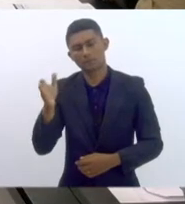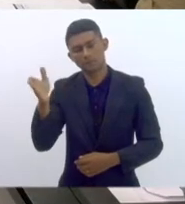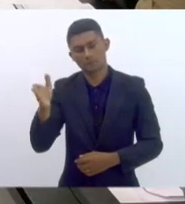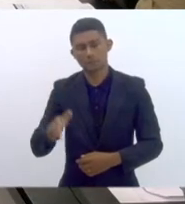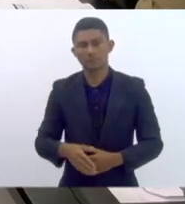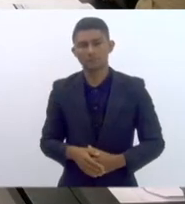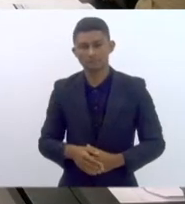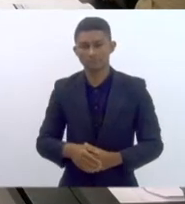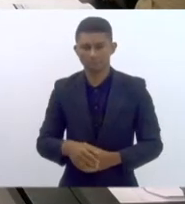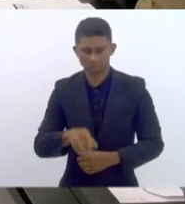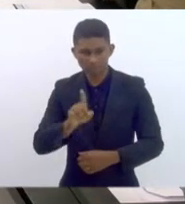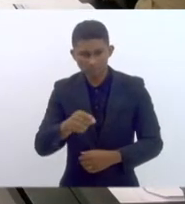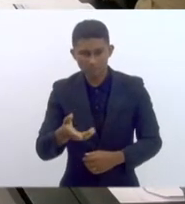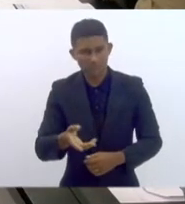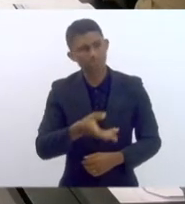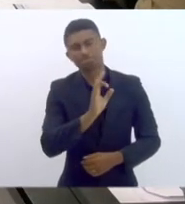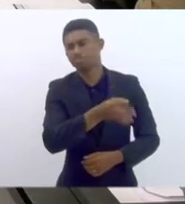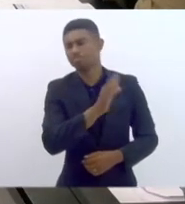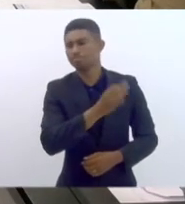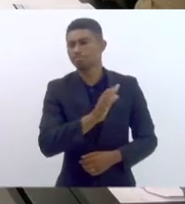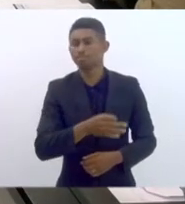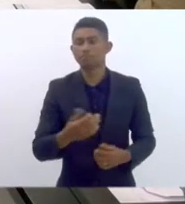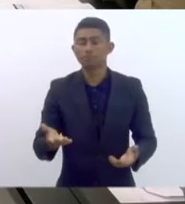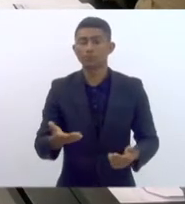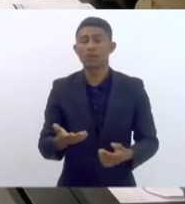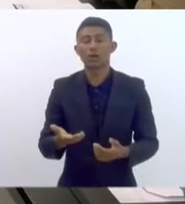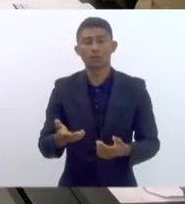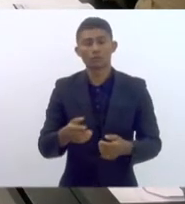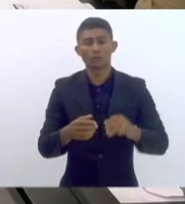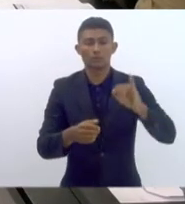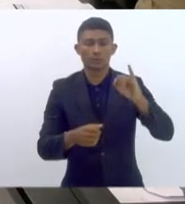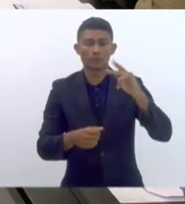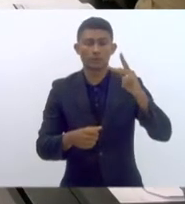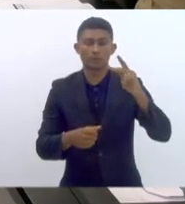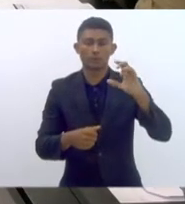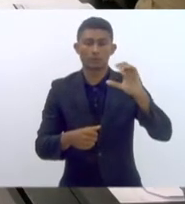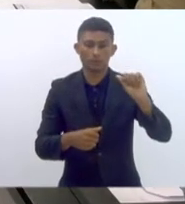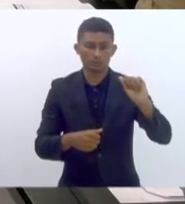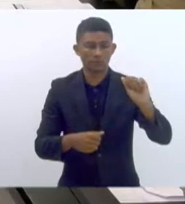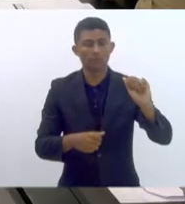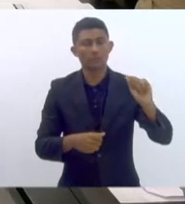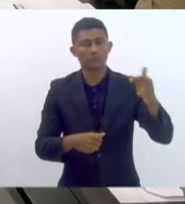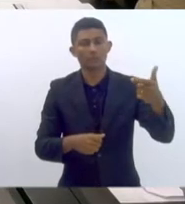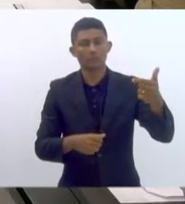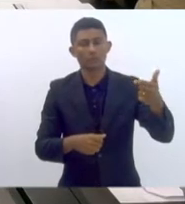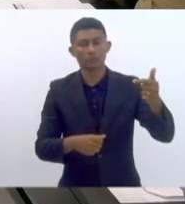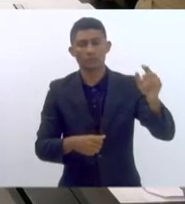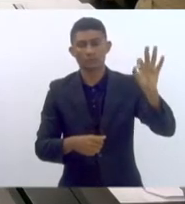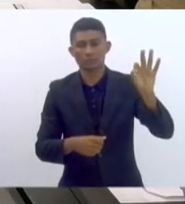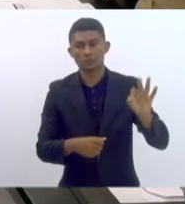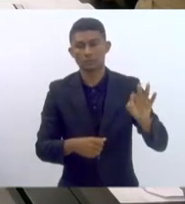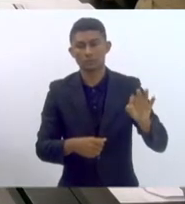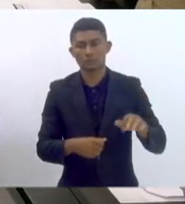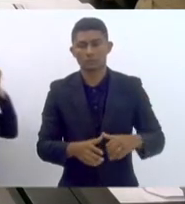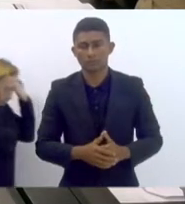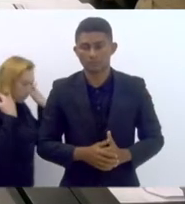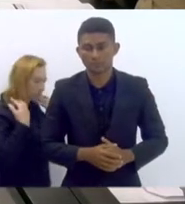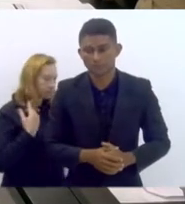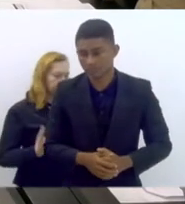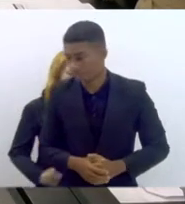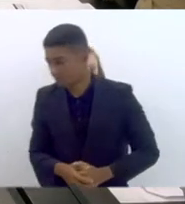mesmo. 13,25. A projeção de IPCA hoje está 12. Né? Então, no mínimo, a taxa Selic